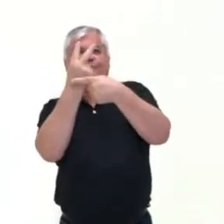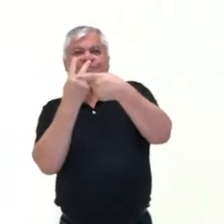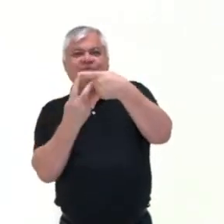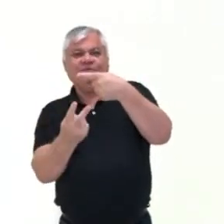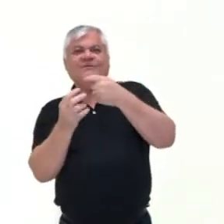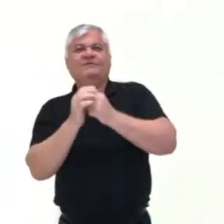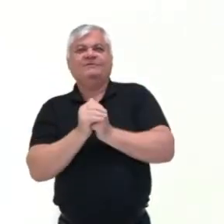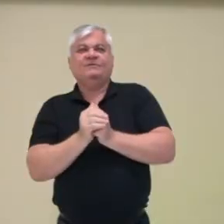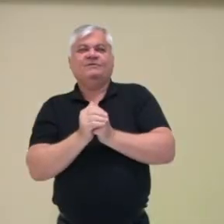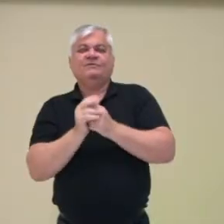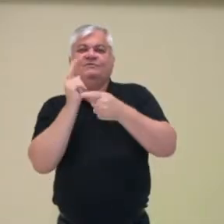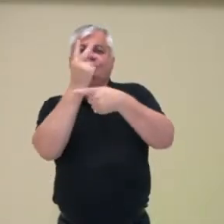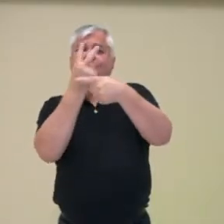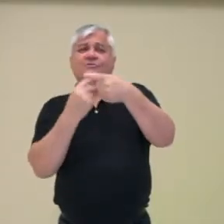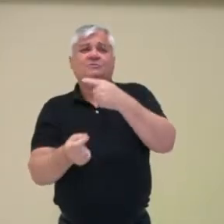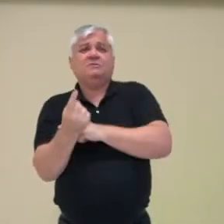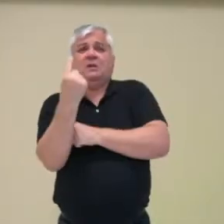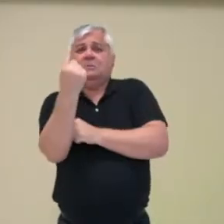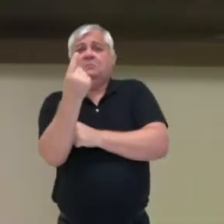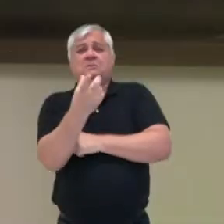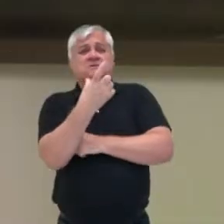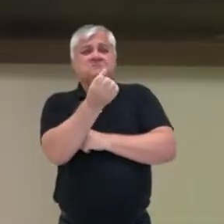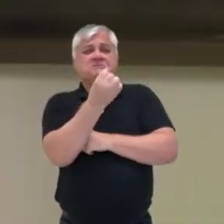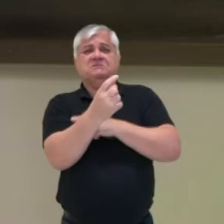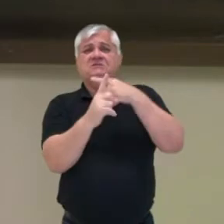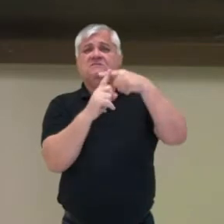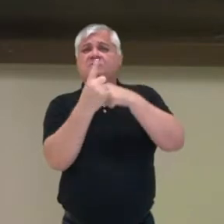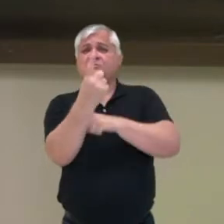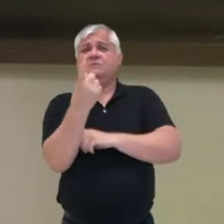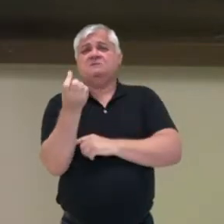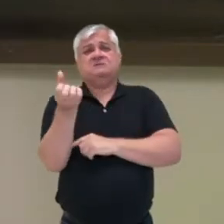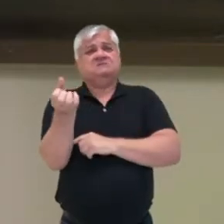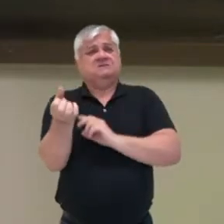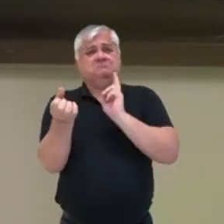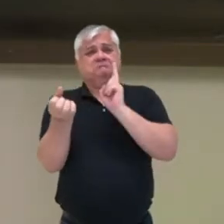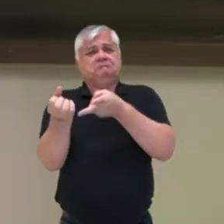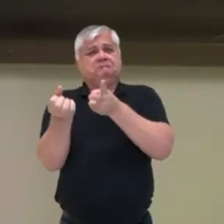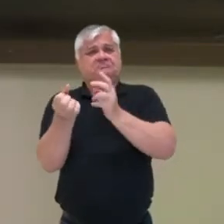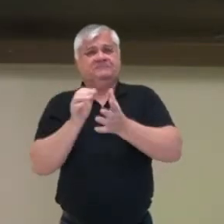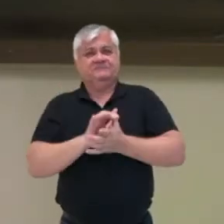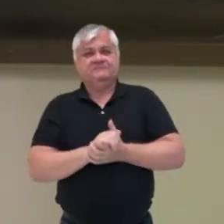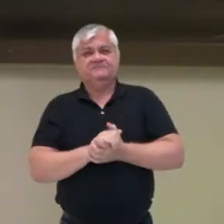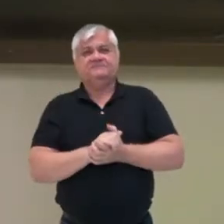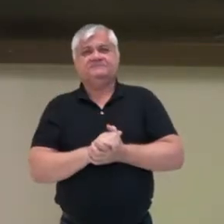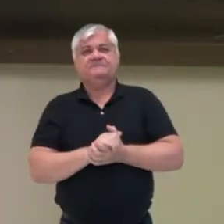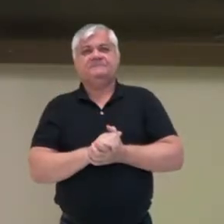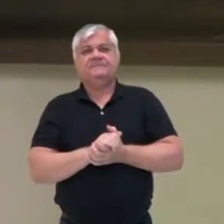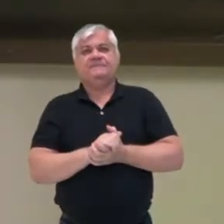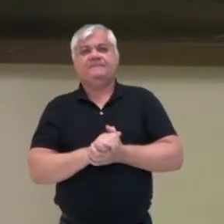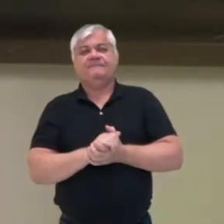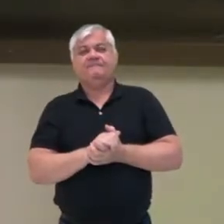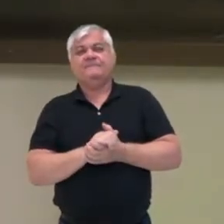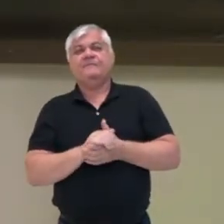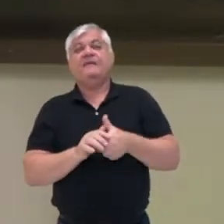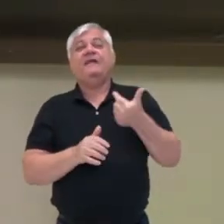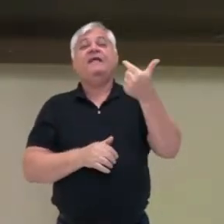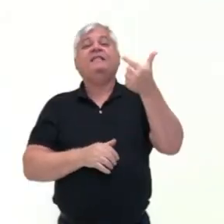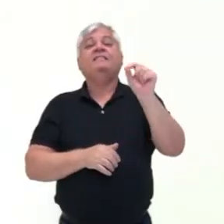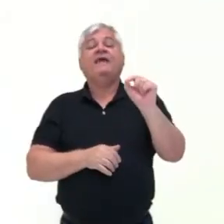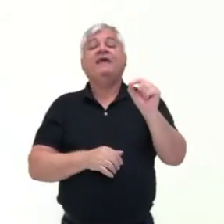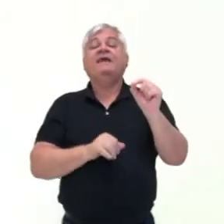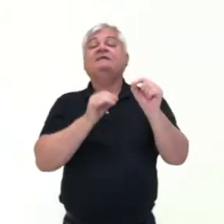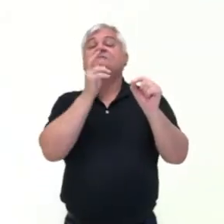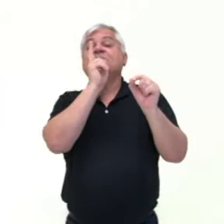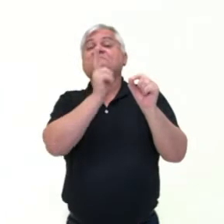denominador. 2 por 2 dá 1. 16 elevado na 1 é 16. 10 elevado